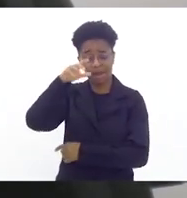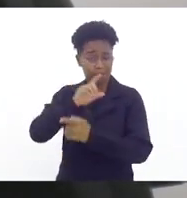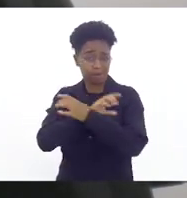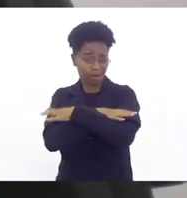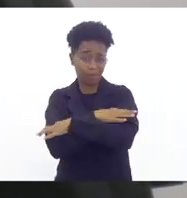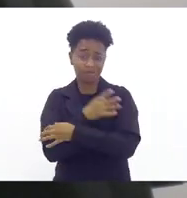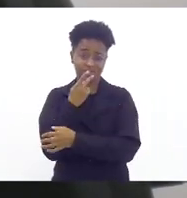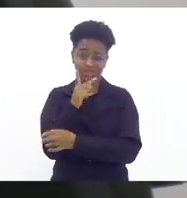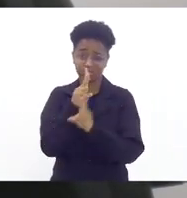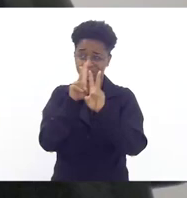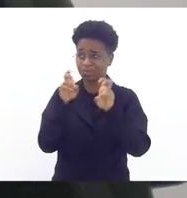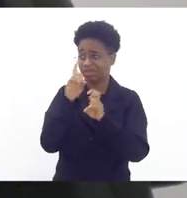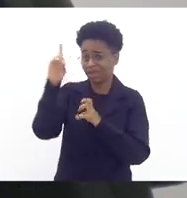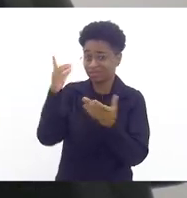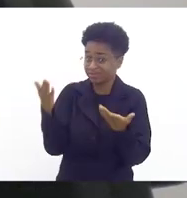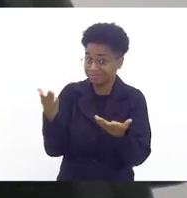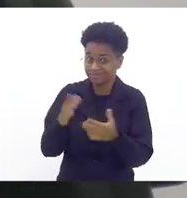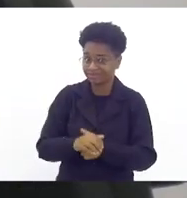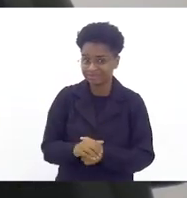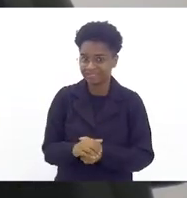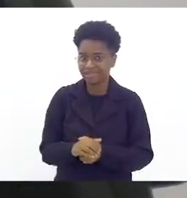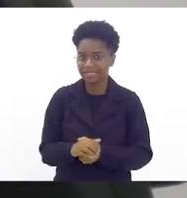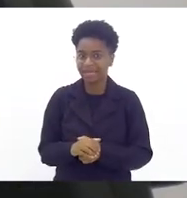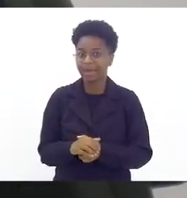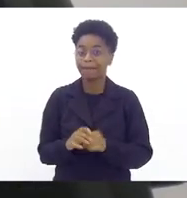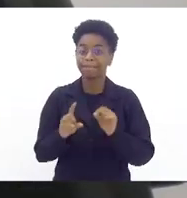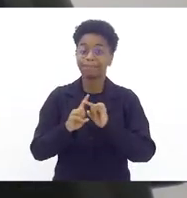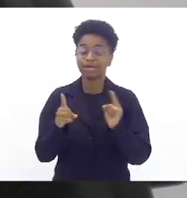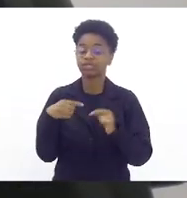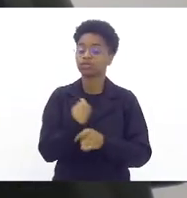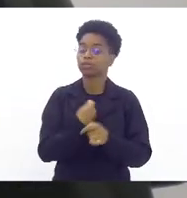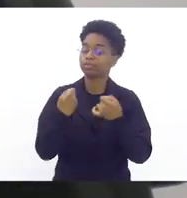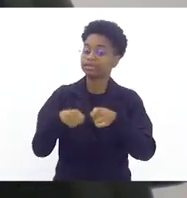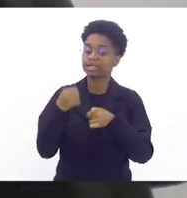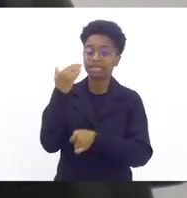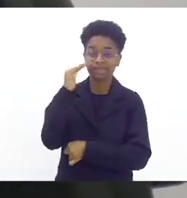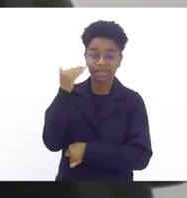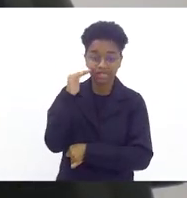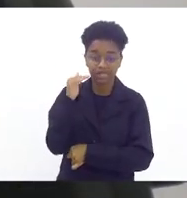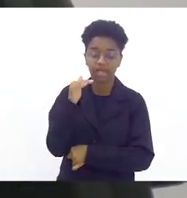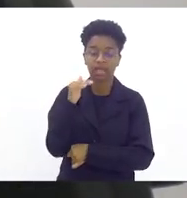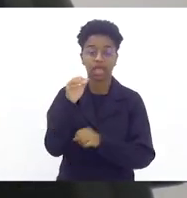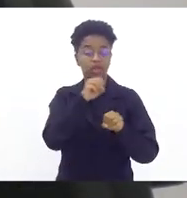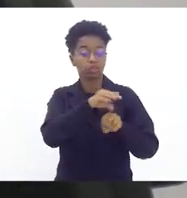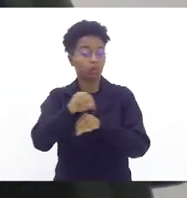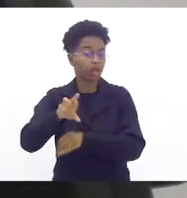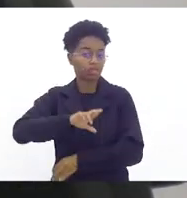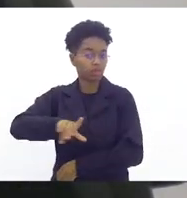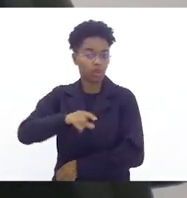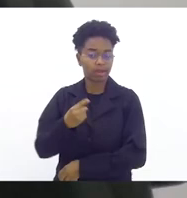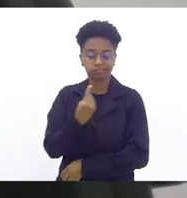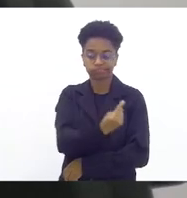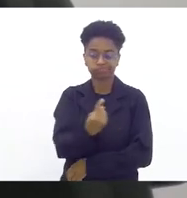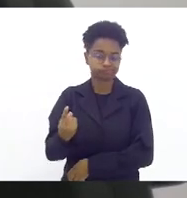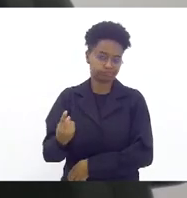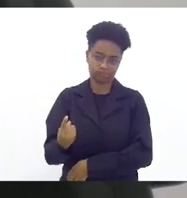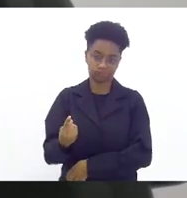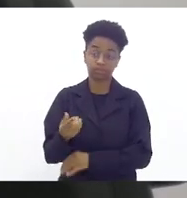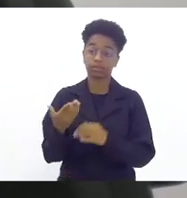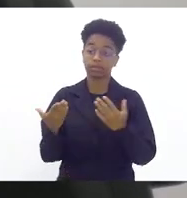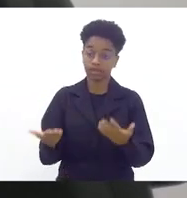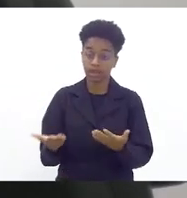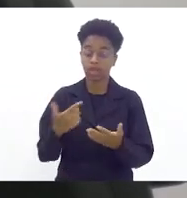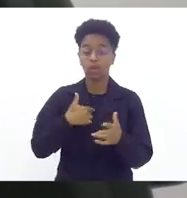é um barato isso. A gente precisa compreender que educar não é um ato individual. então eu